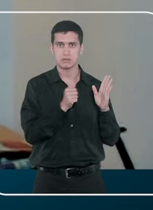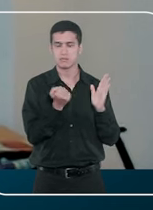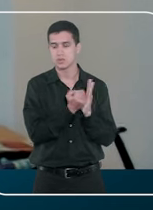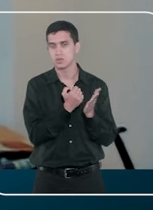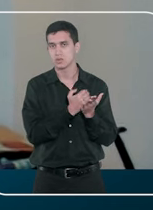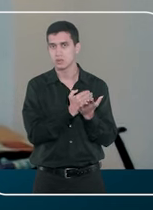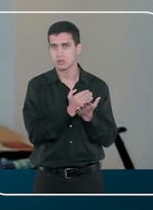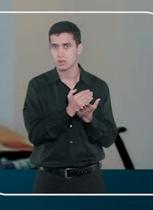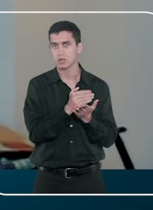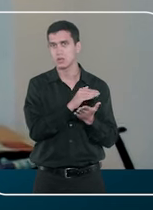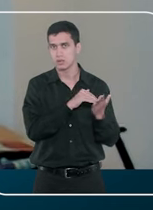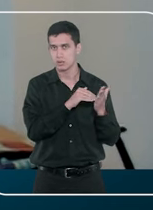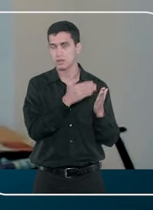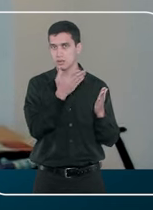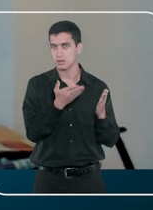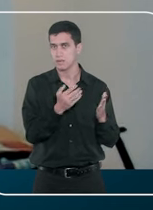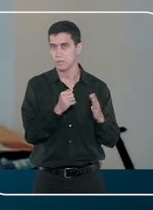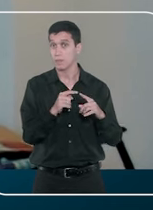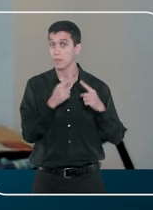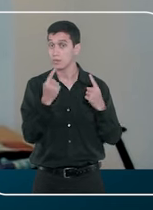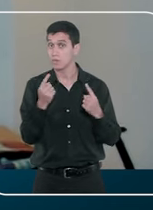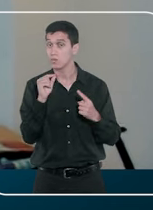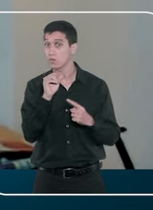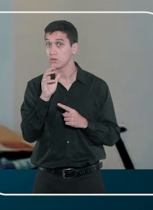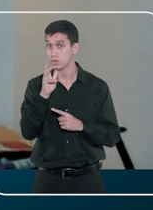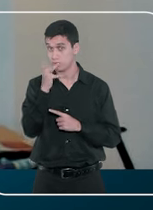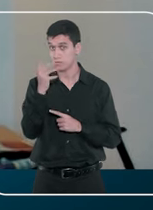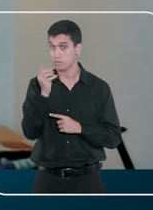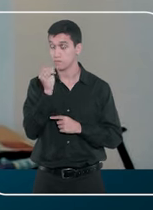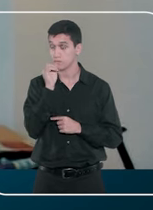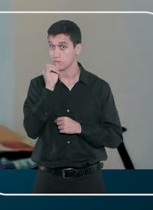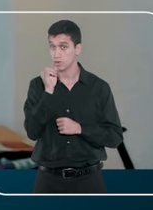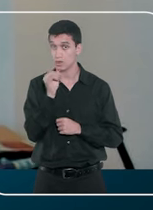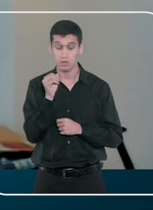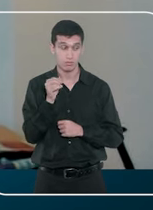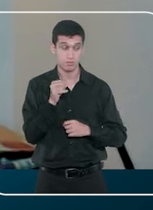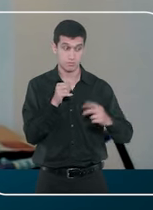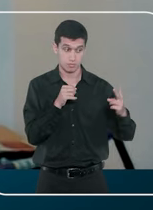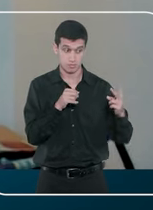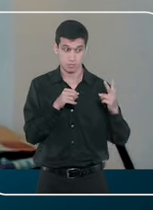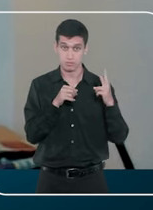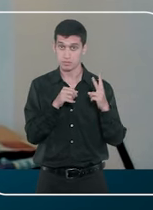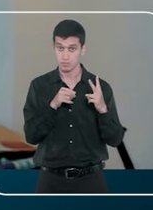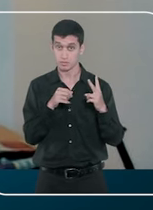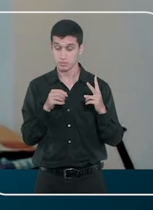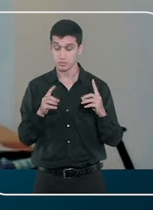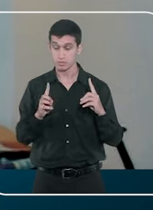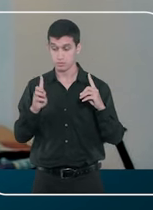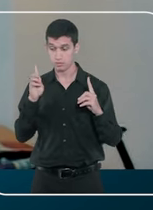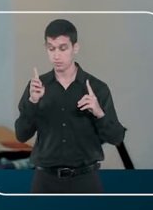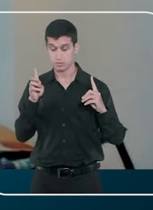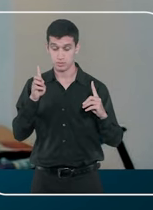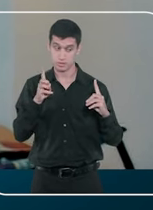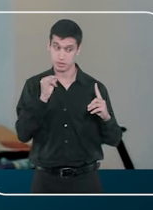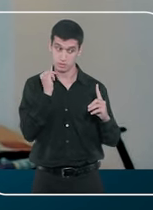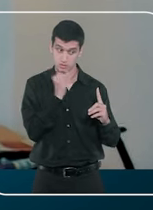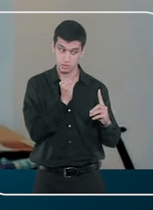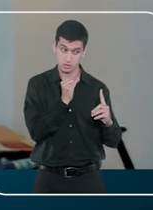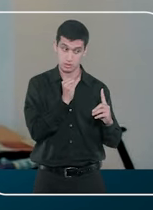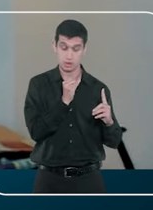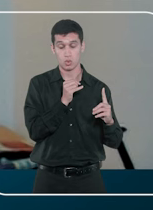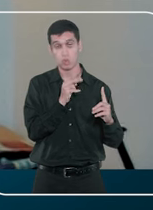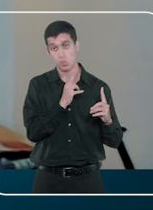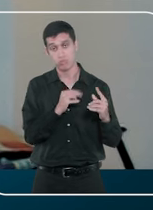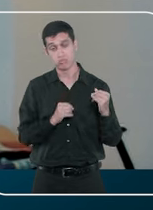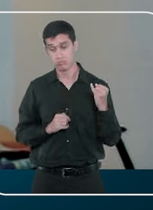dessas tratativas. Então, o que acontece? Uma das partes sinaliza a outra a eventual intenção de